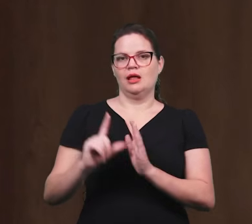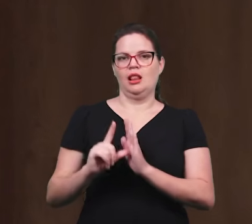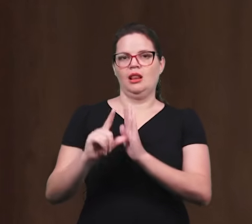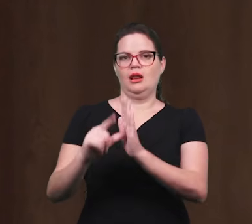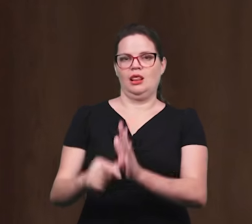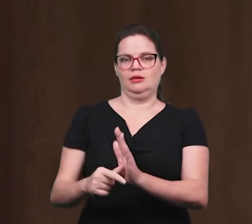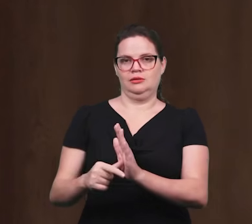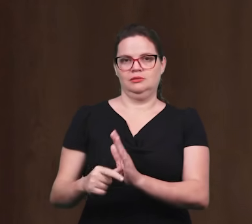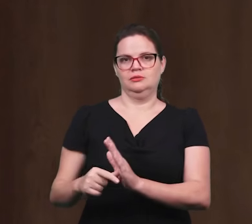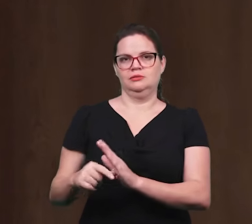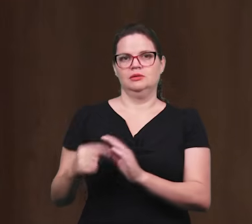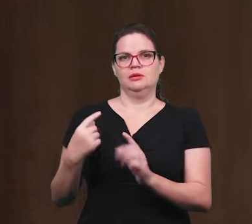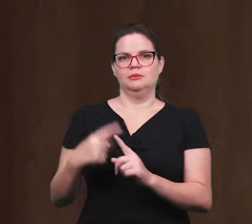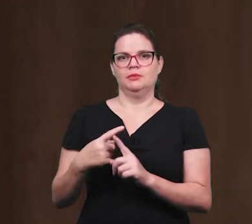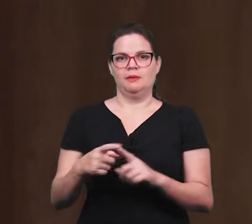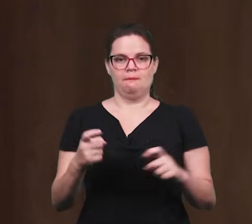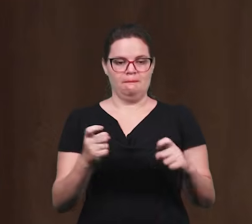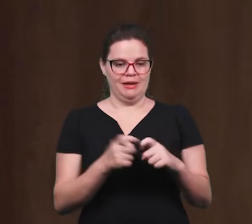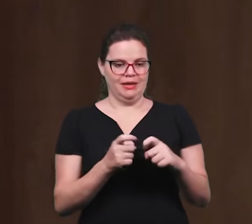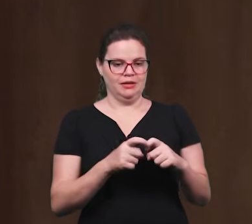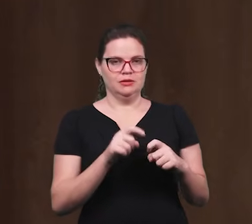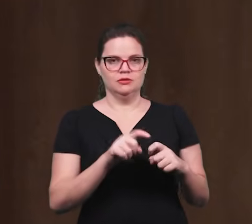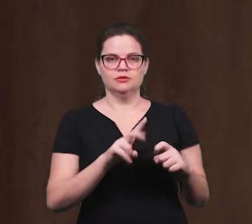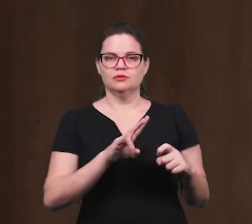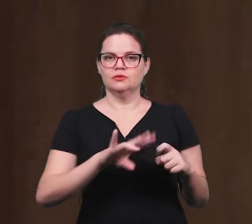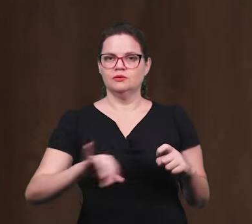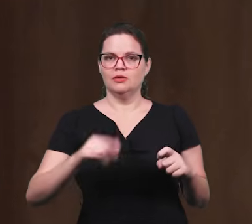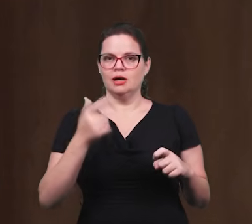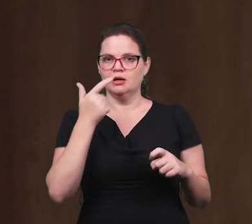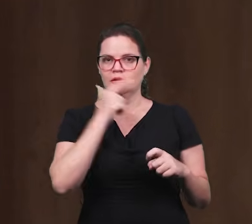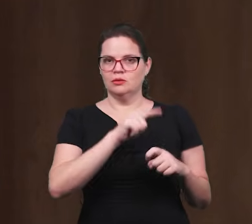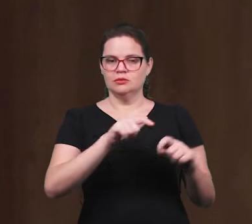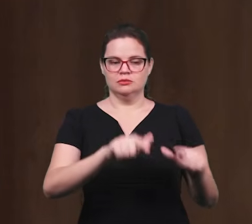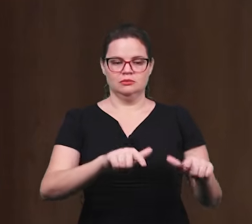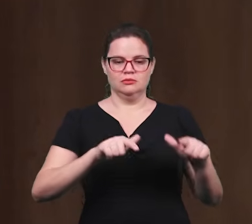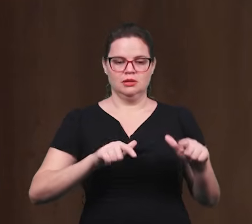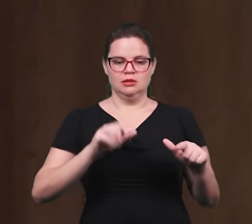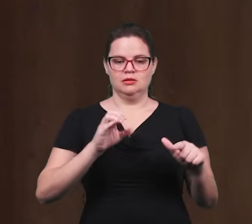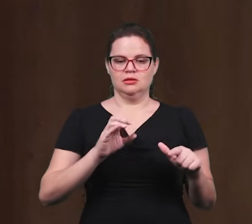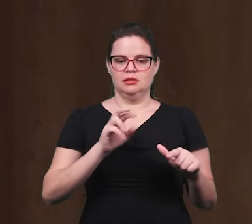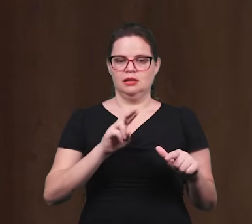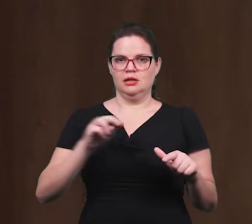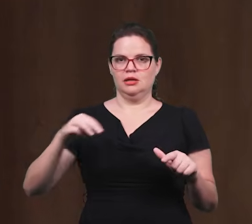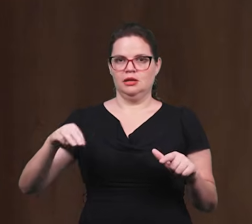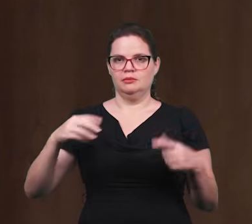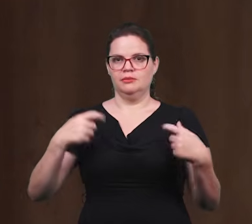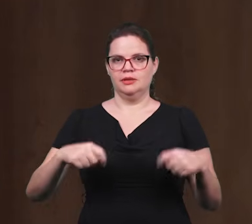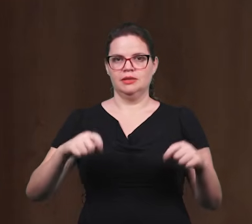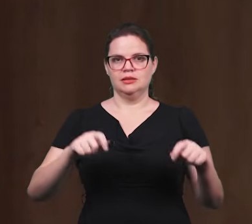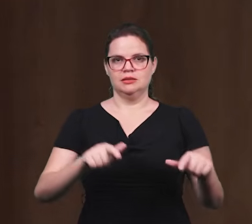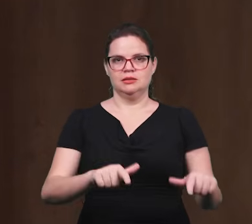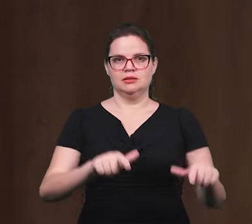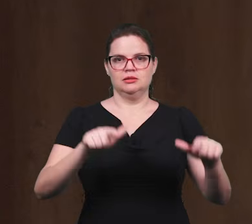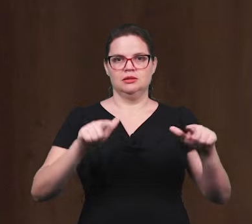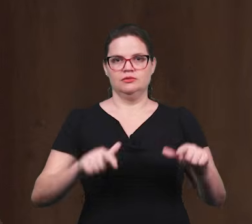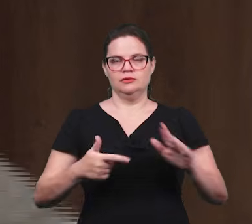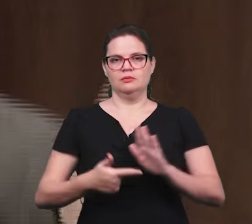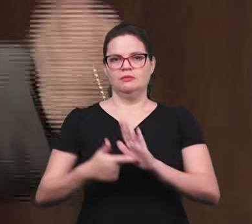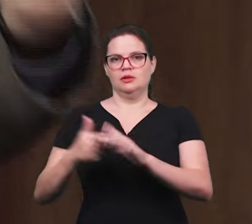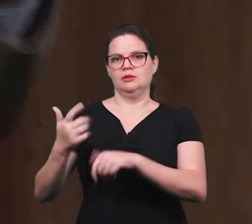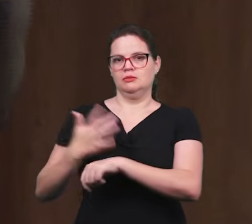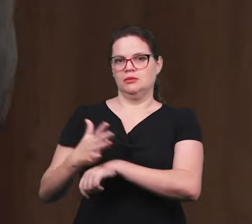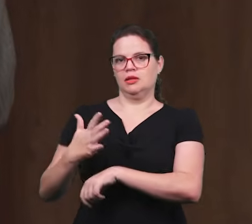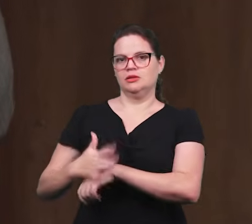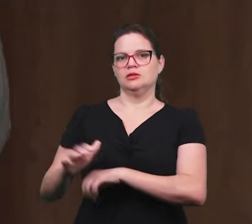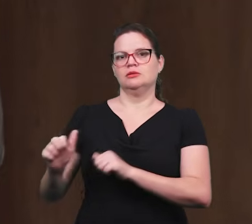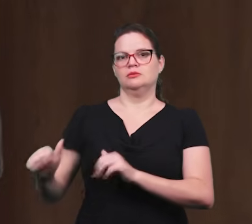todo médico, para ele receber o seu CRM, ele tem que apresentar o certificado de dispensa do serviço militar. Mesmo que ele